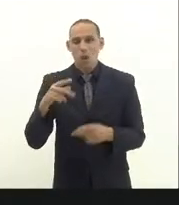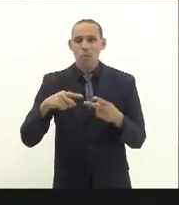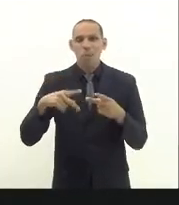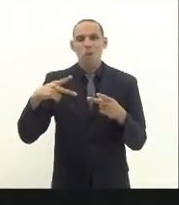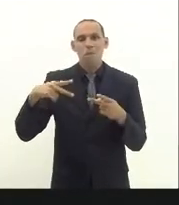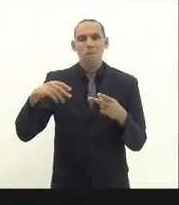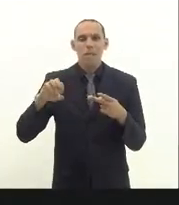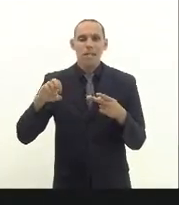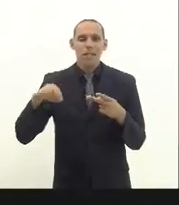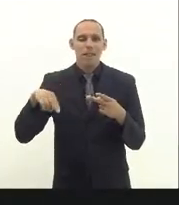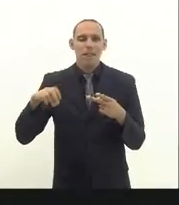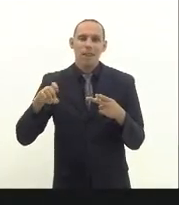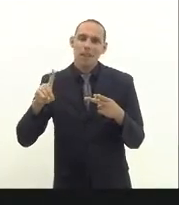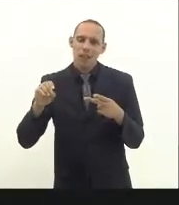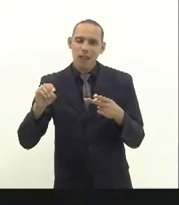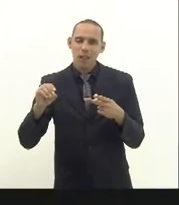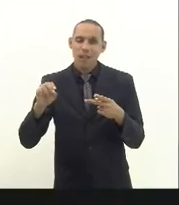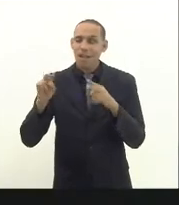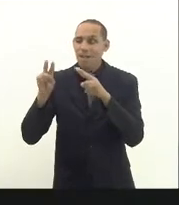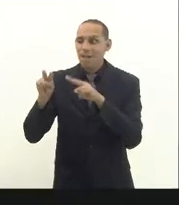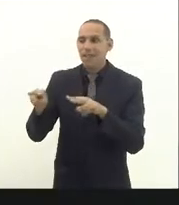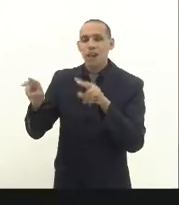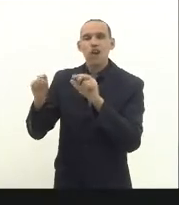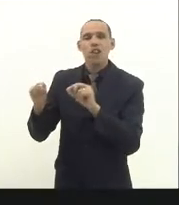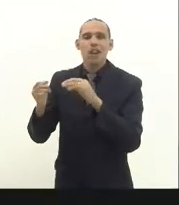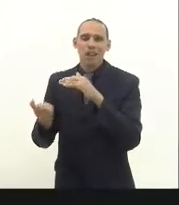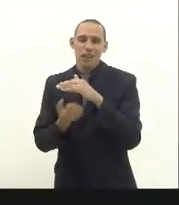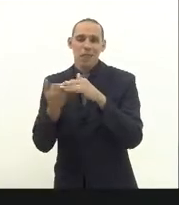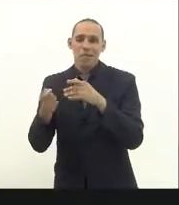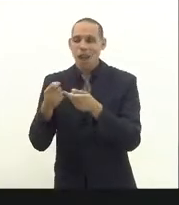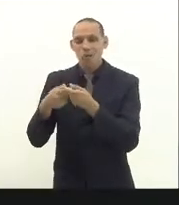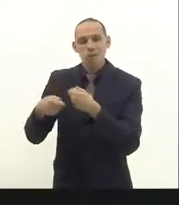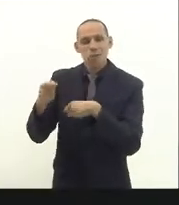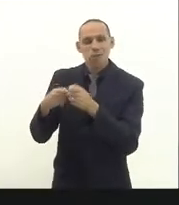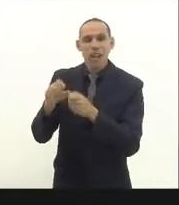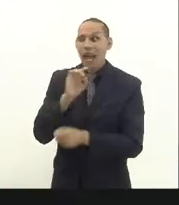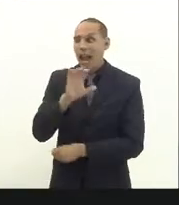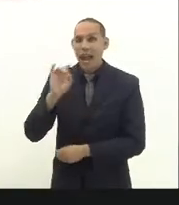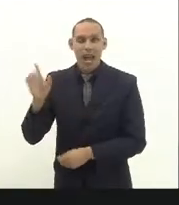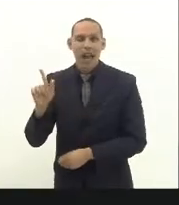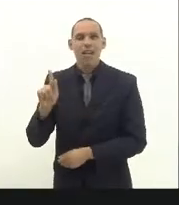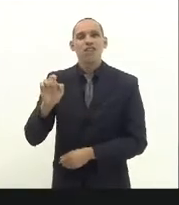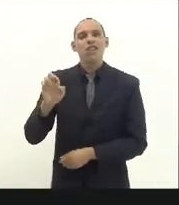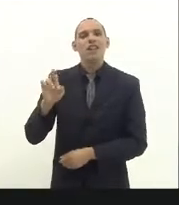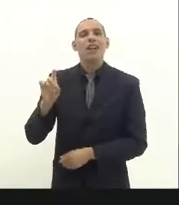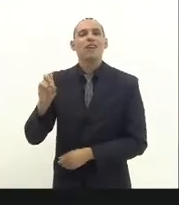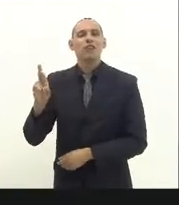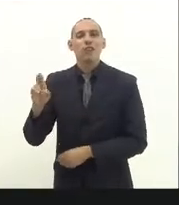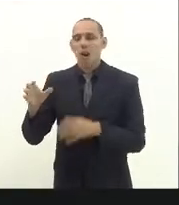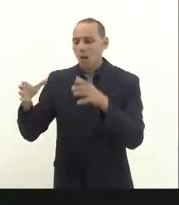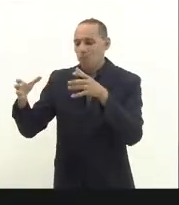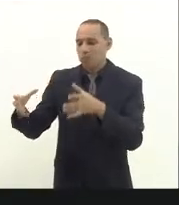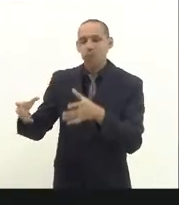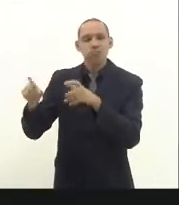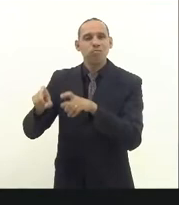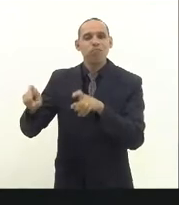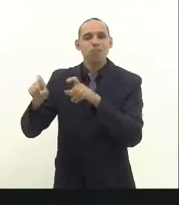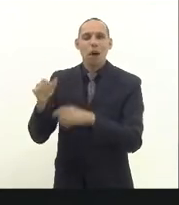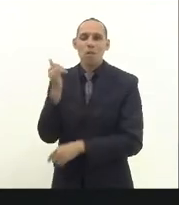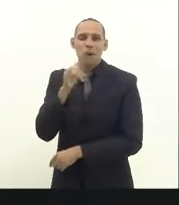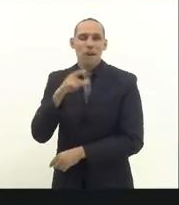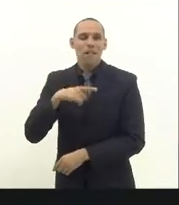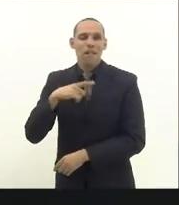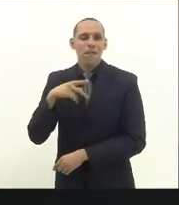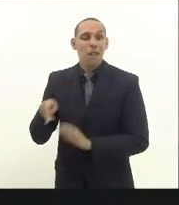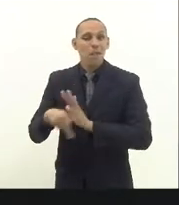que é belíssima O que mais você vê lá dos empresários Comerciantes cada um tem seu próprio gerador porque não